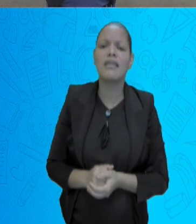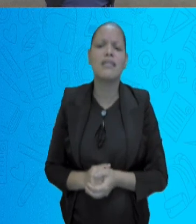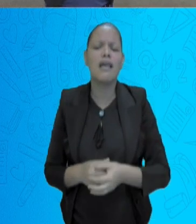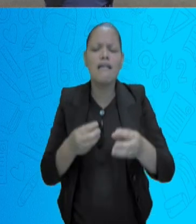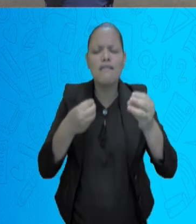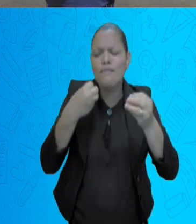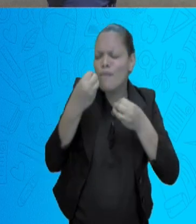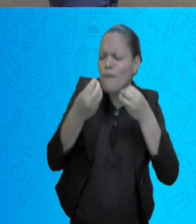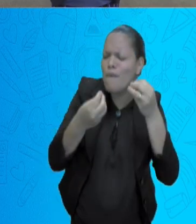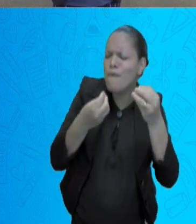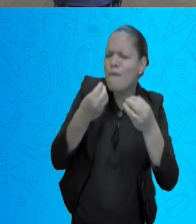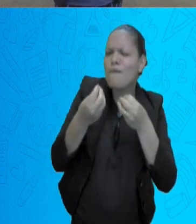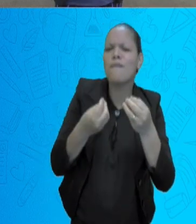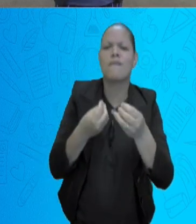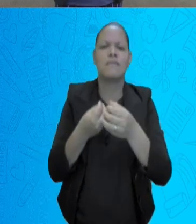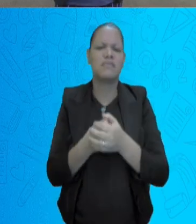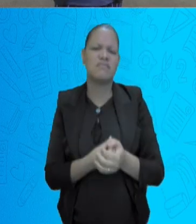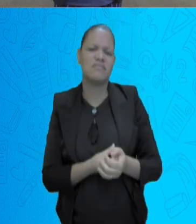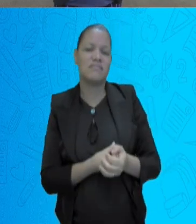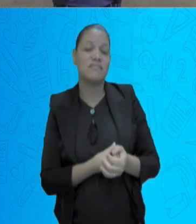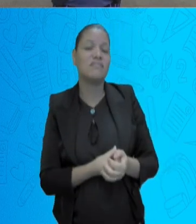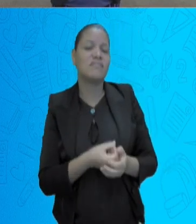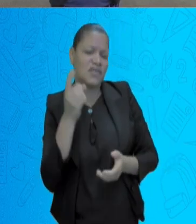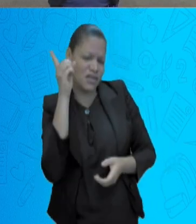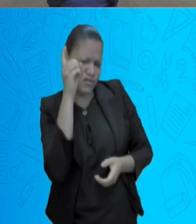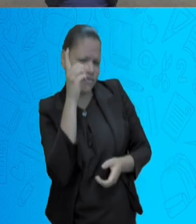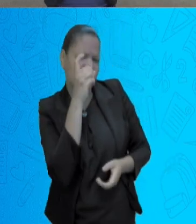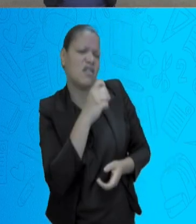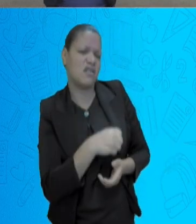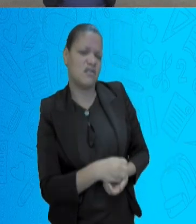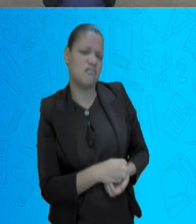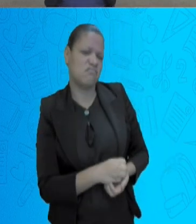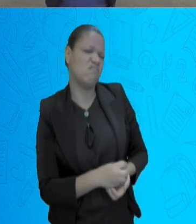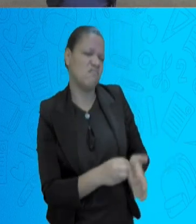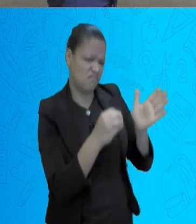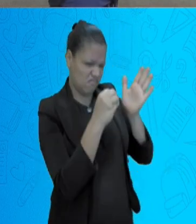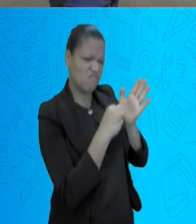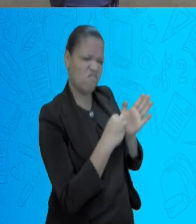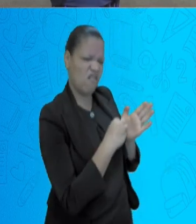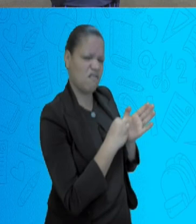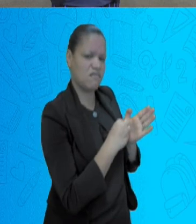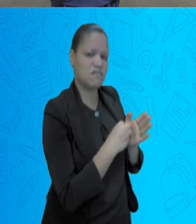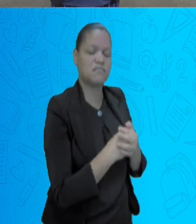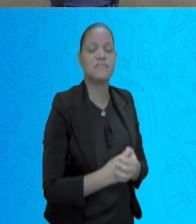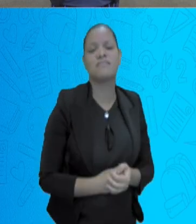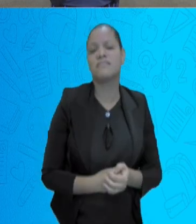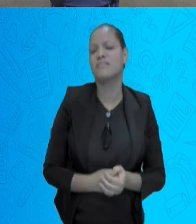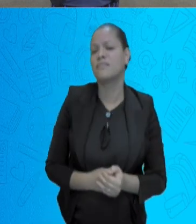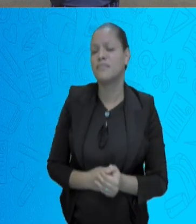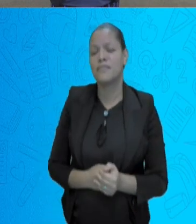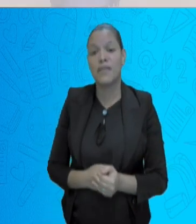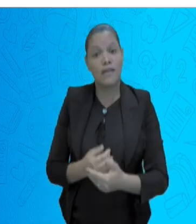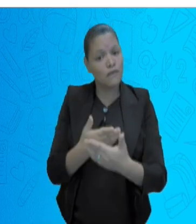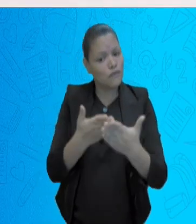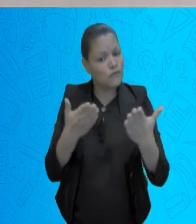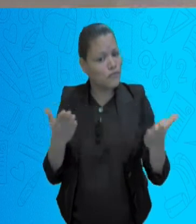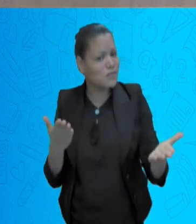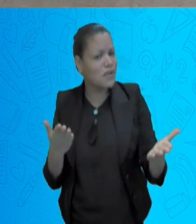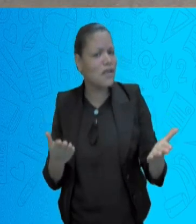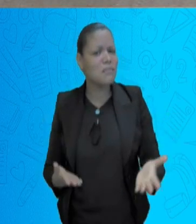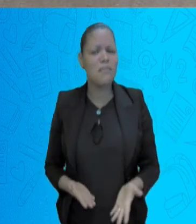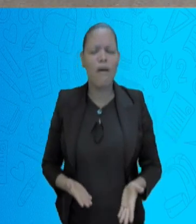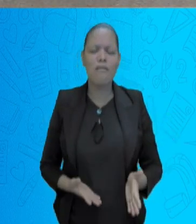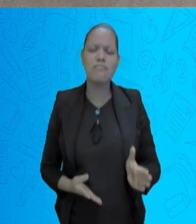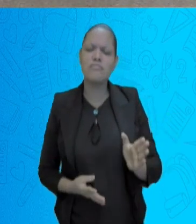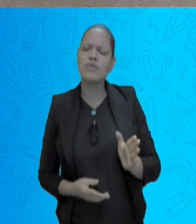escola está fazendo falta para vocês? Porque para mim está fazendo muita falta. Então, você pode concluir